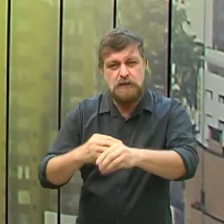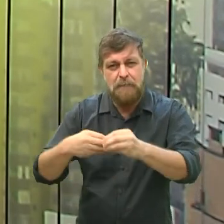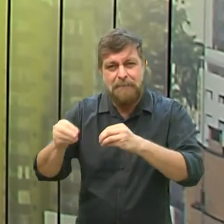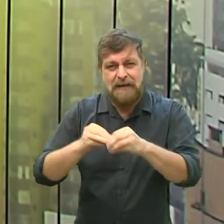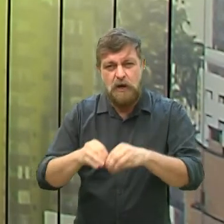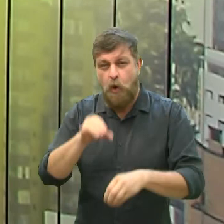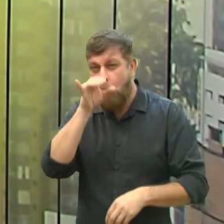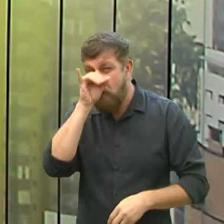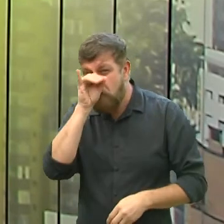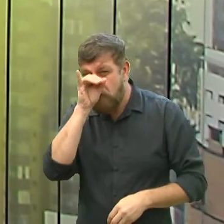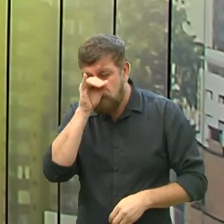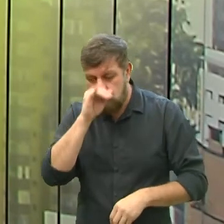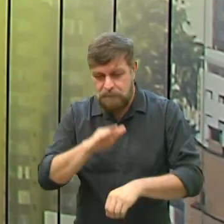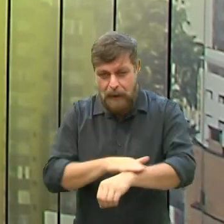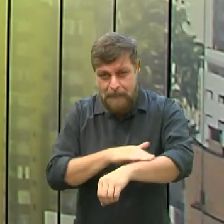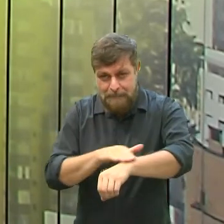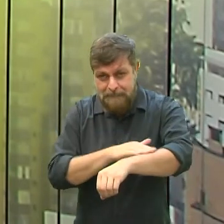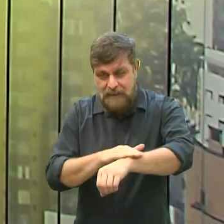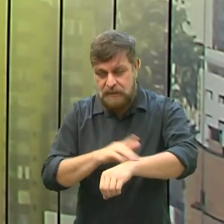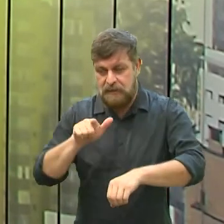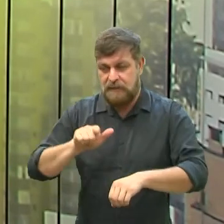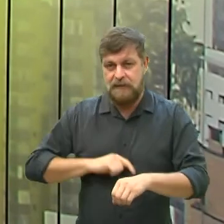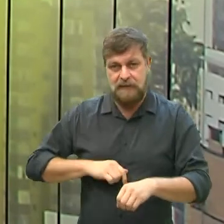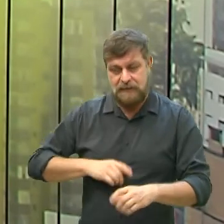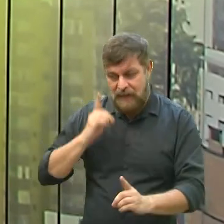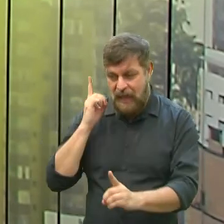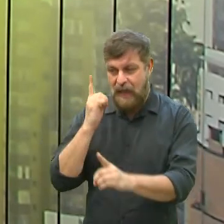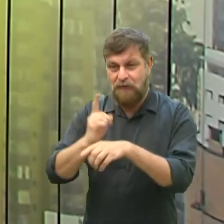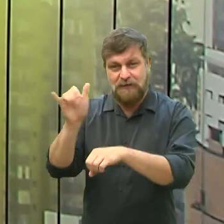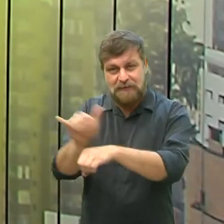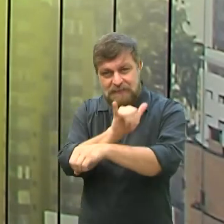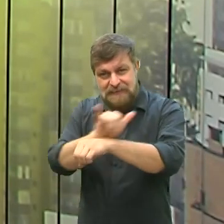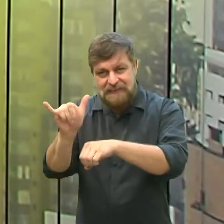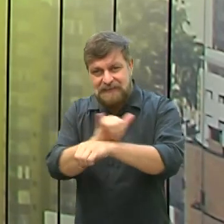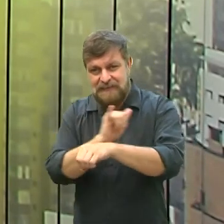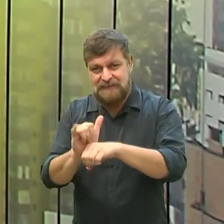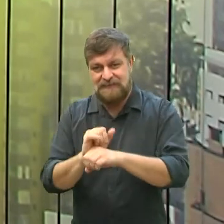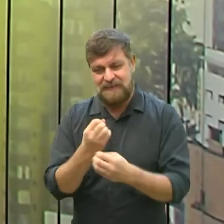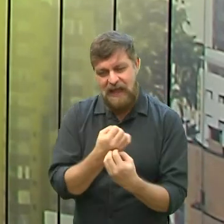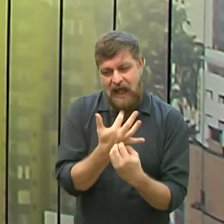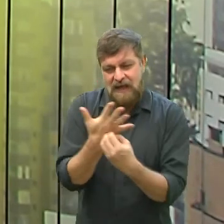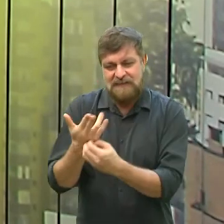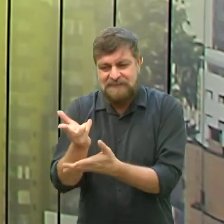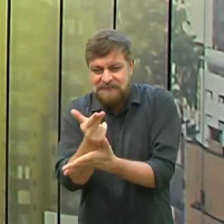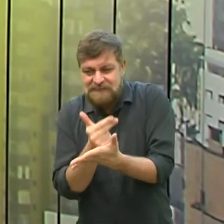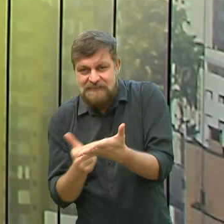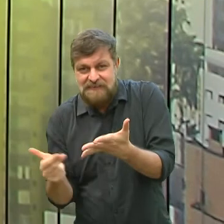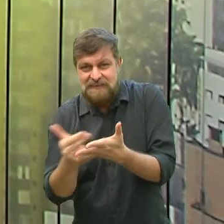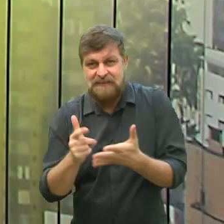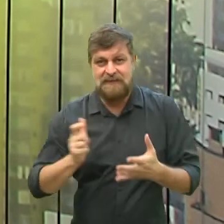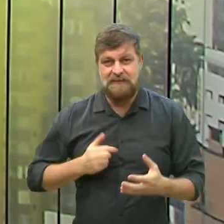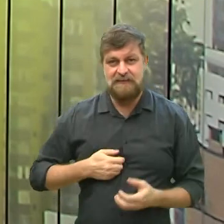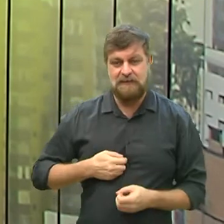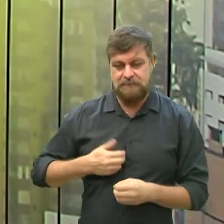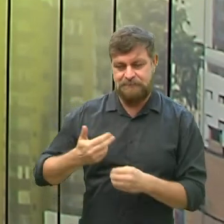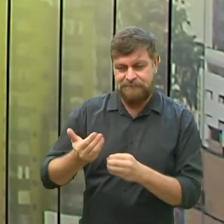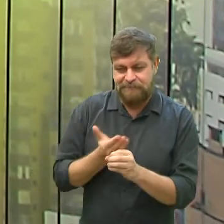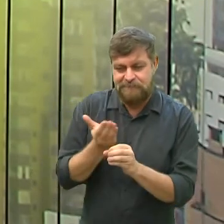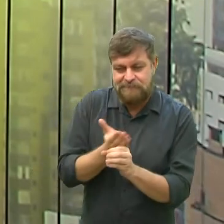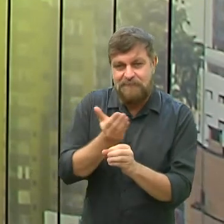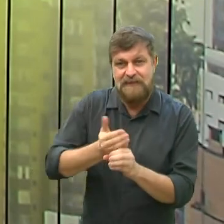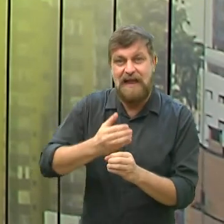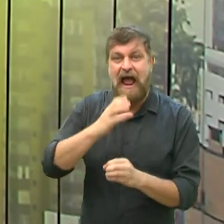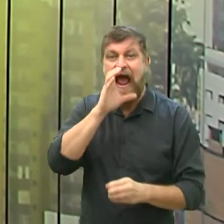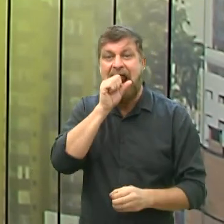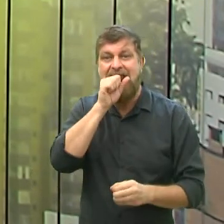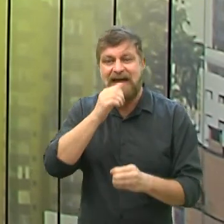de porco. Então ele achou uma forma nada comum de desenvolver as suas artes, seus desenhos, em cascas de laranja. Ele